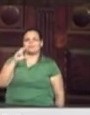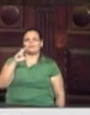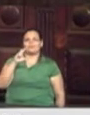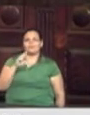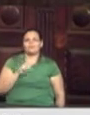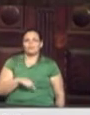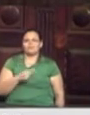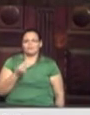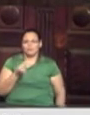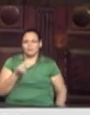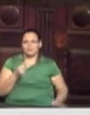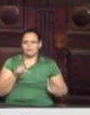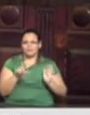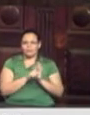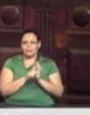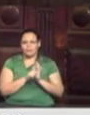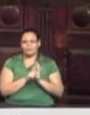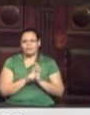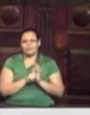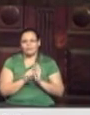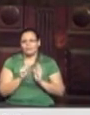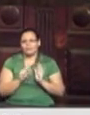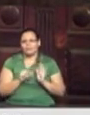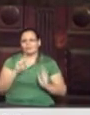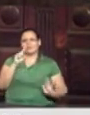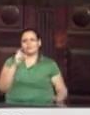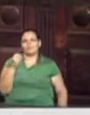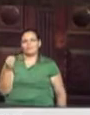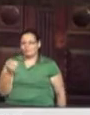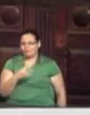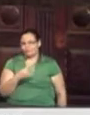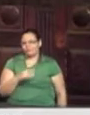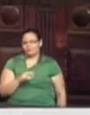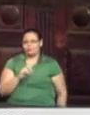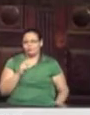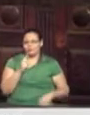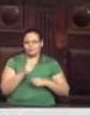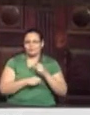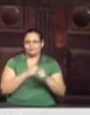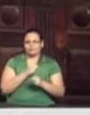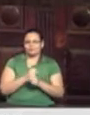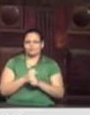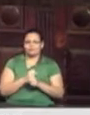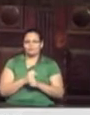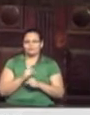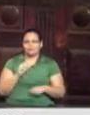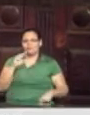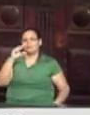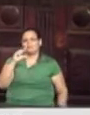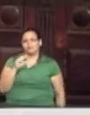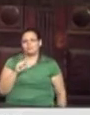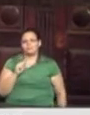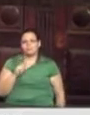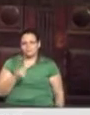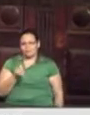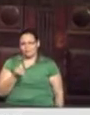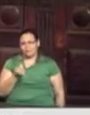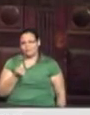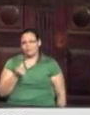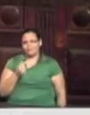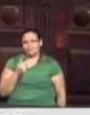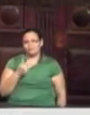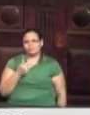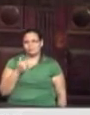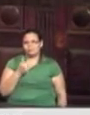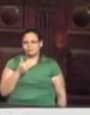a tarifa da lei e promoveu um novo reajuste anual em cima. Então, a tarifa que ele queria cobrar tinha